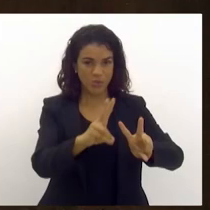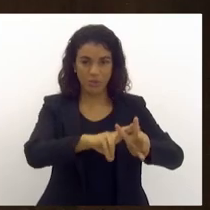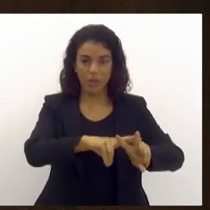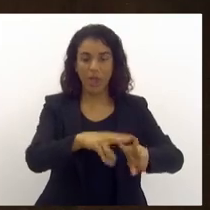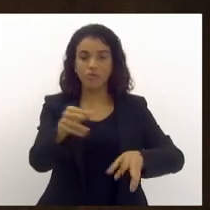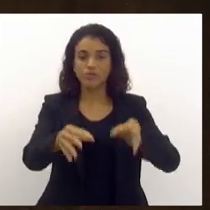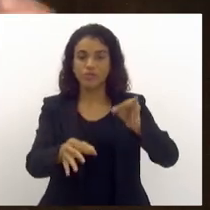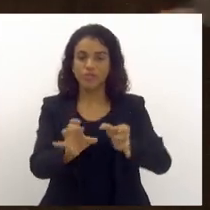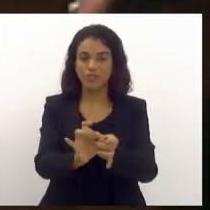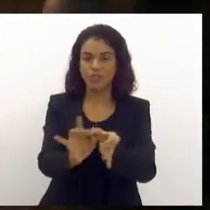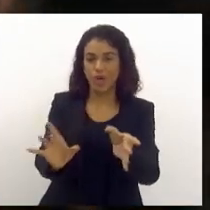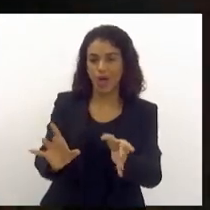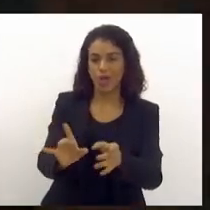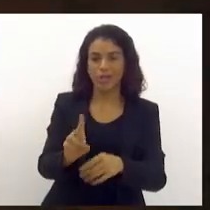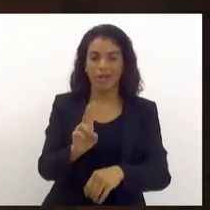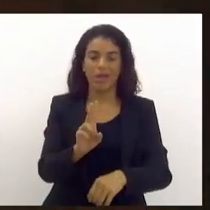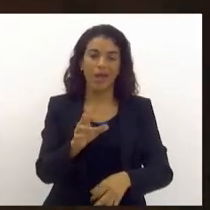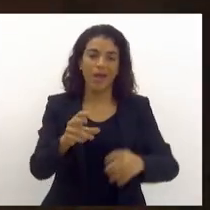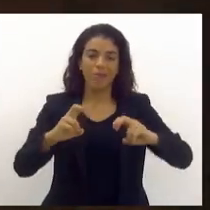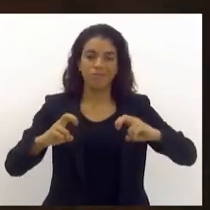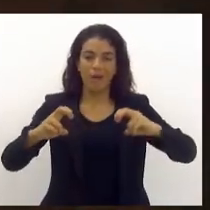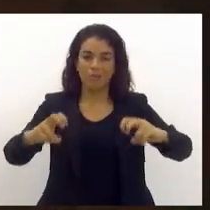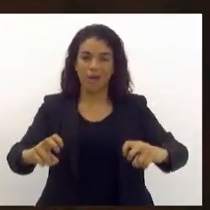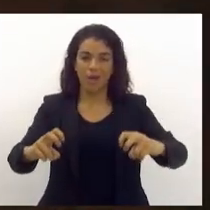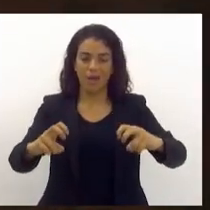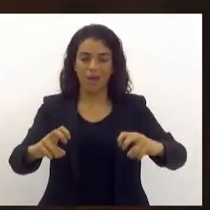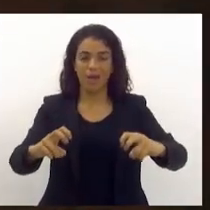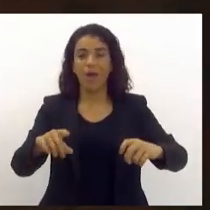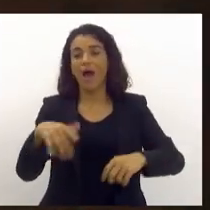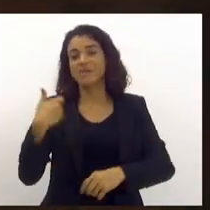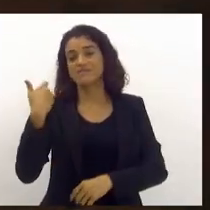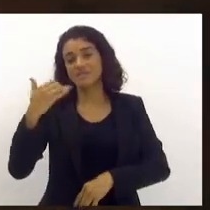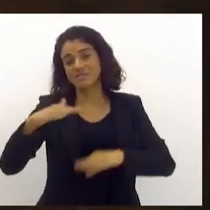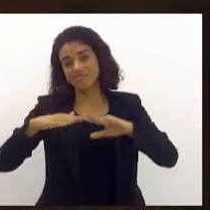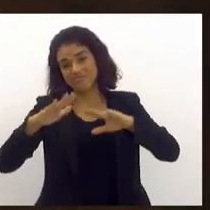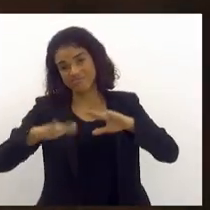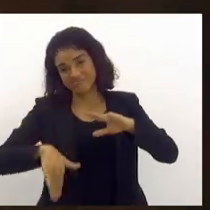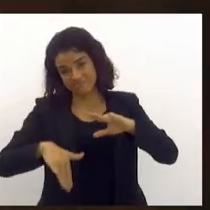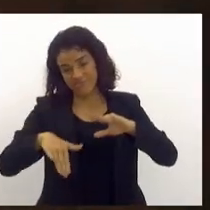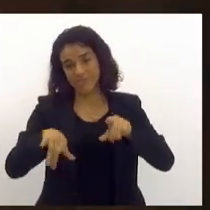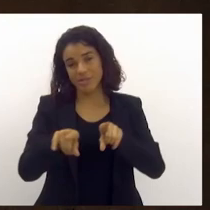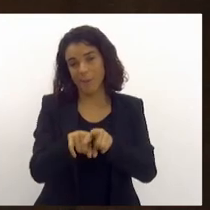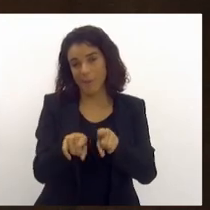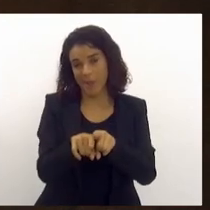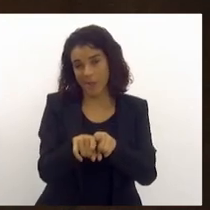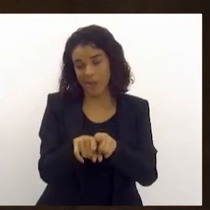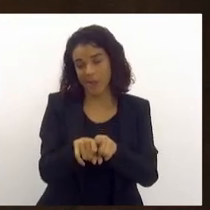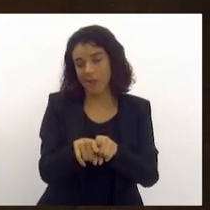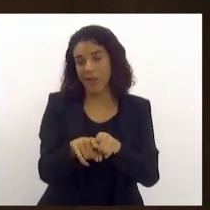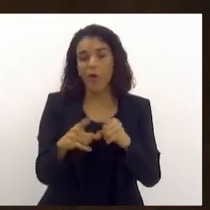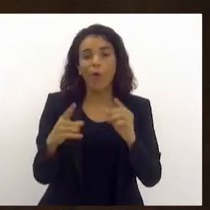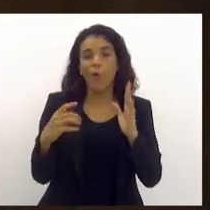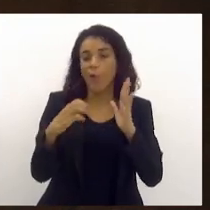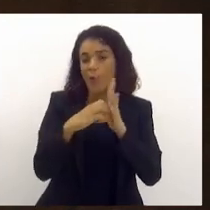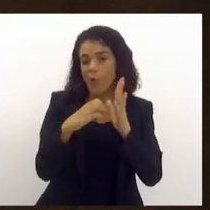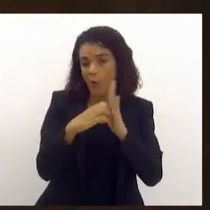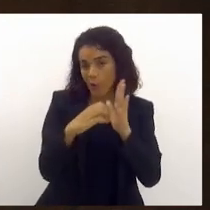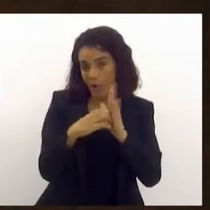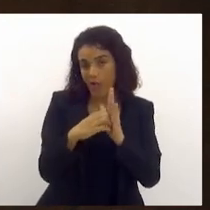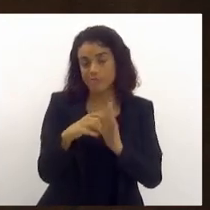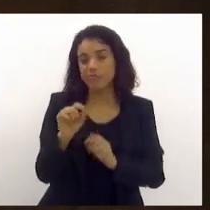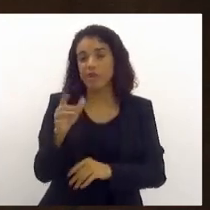judiciário solta, a audiência de custódia, ou aquele cara menor e a inércia do Congresso Nacional faz com que o menor